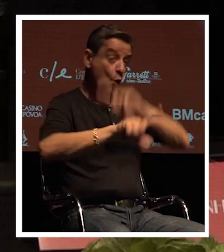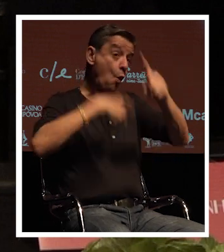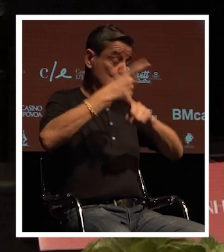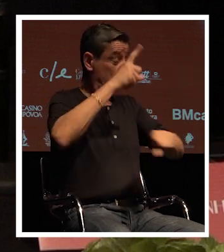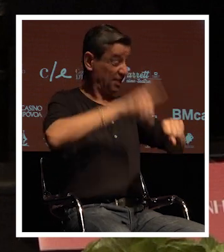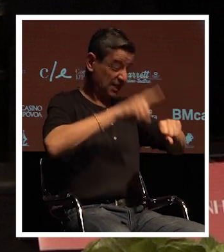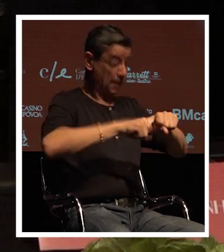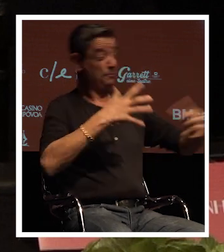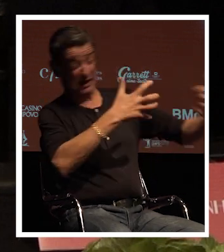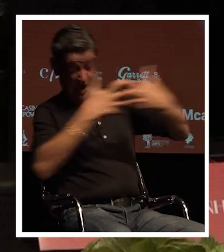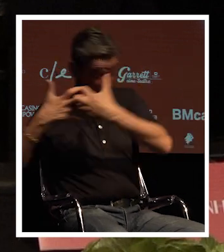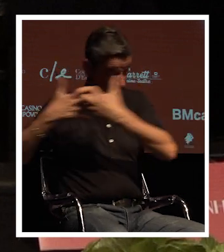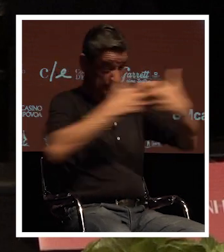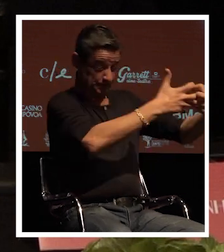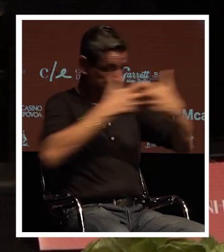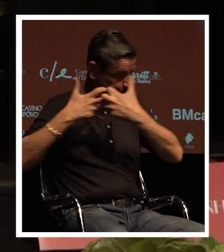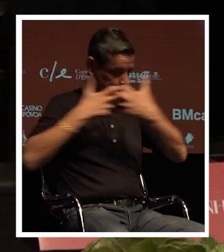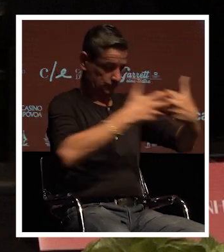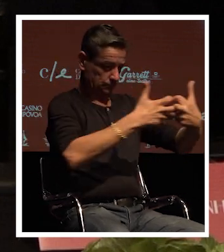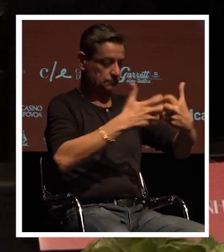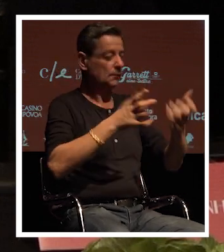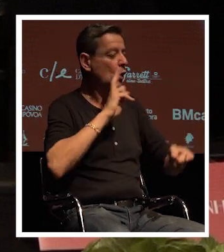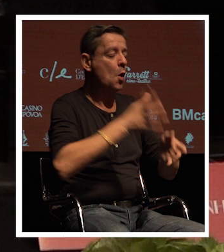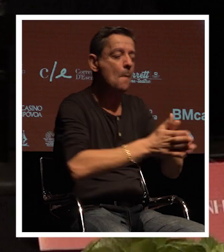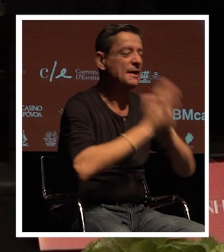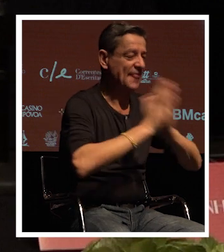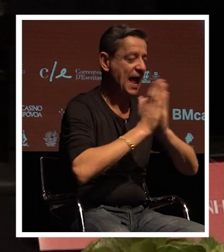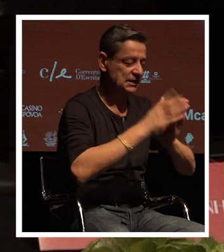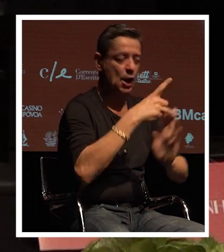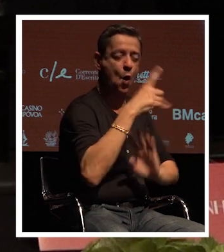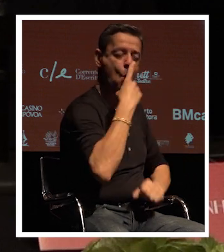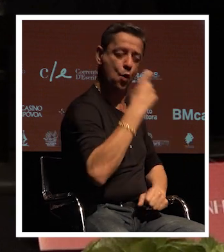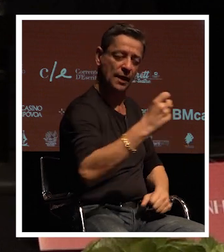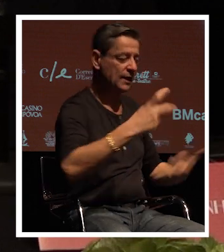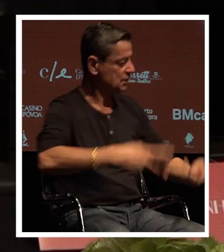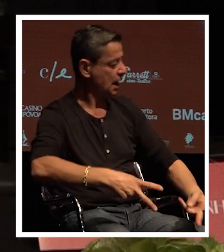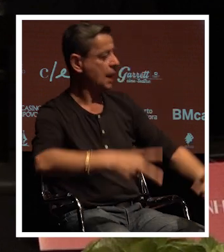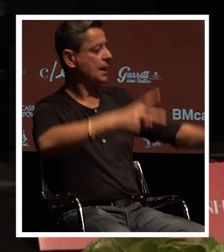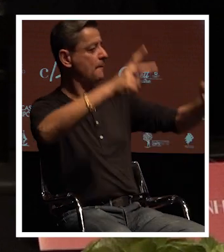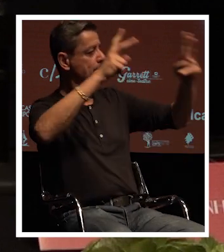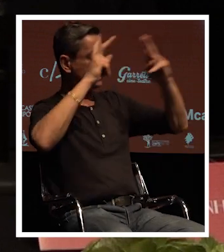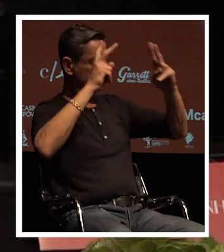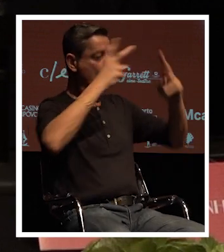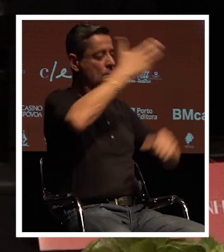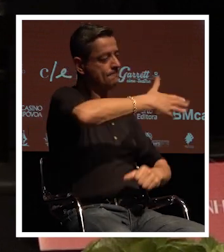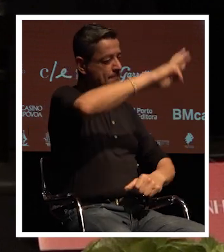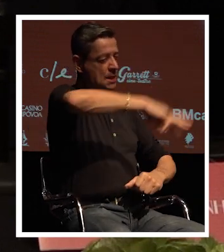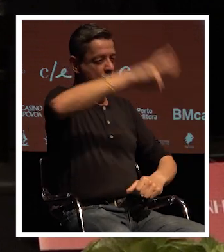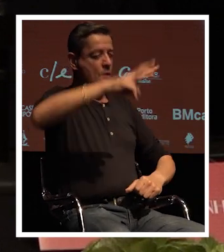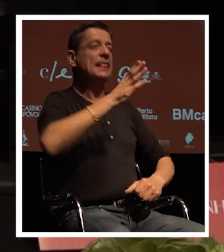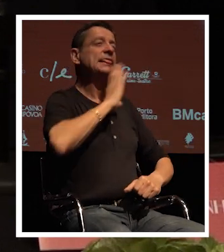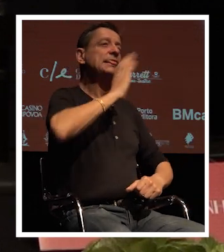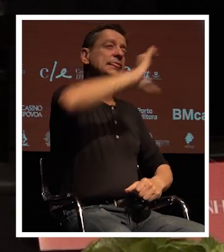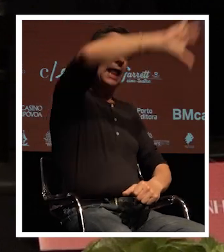tempos outras guerras invocação do perdão que é coragem que liberta as amarras do grilhão de outras